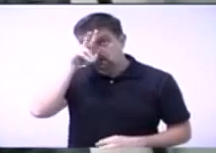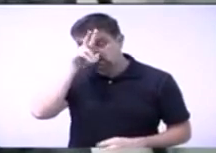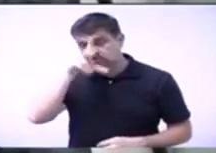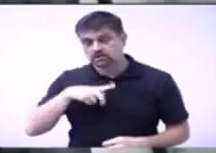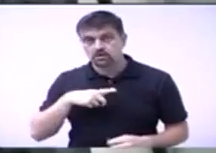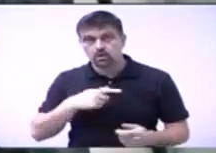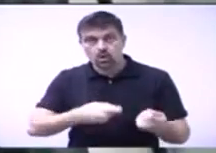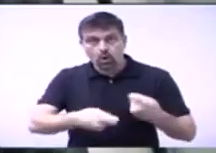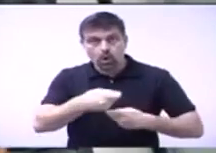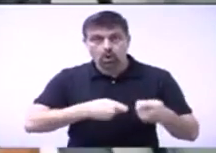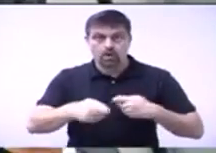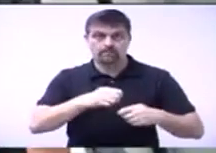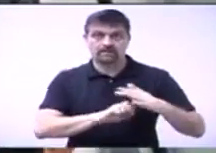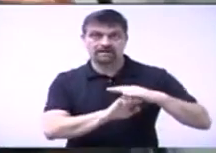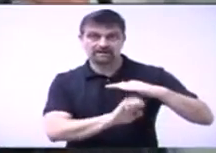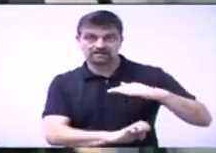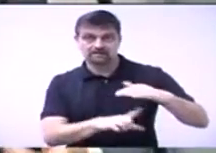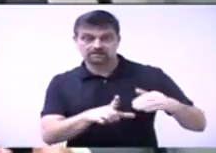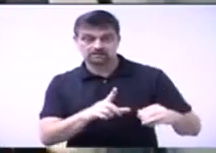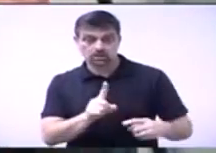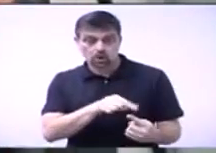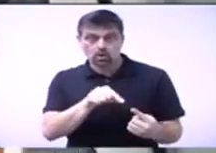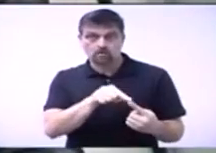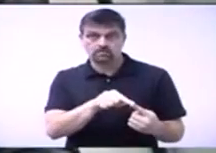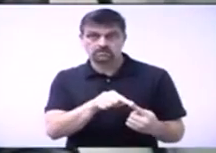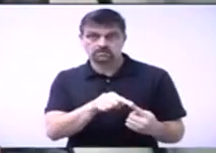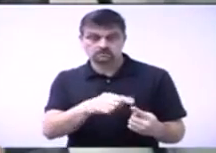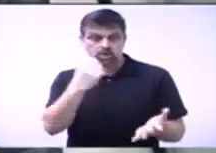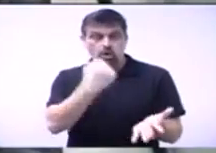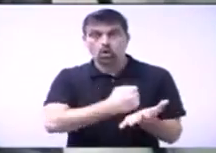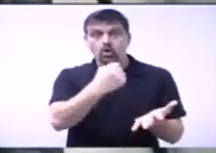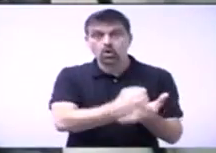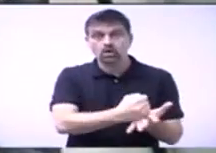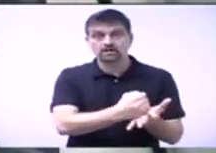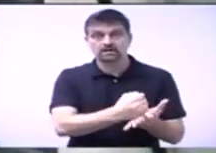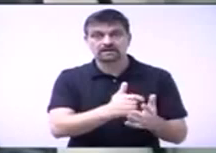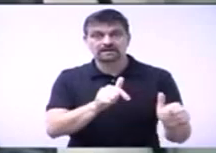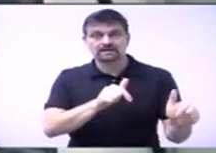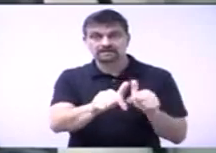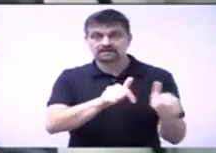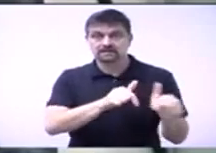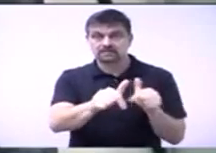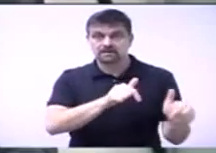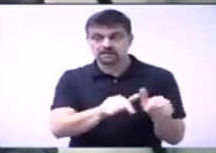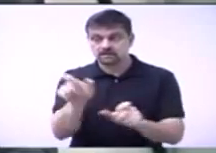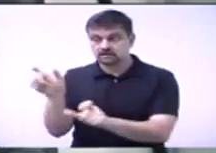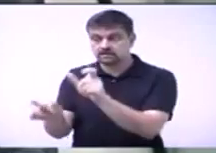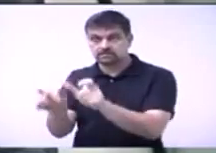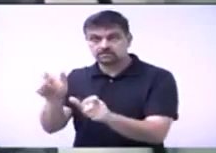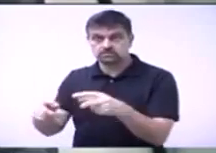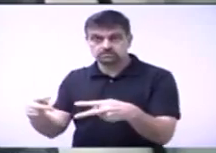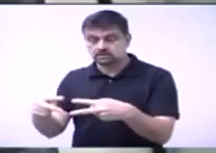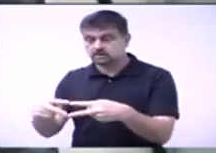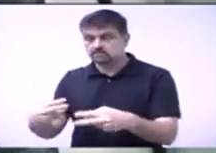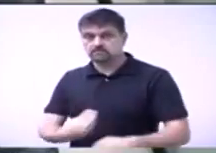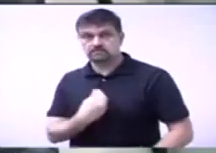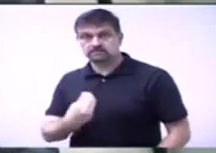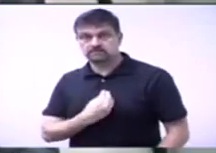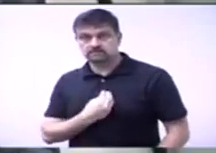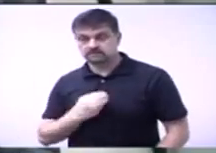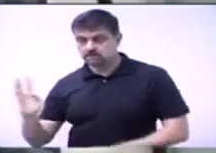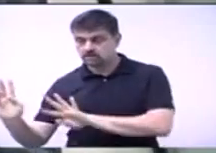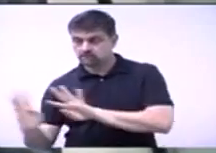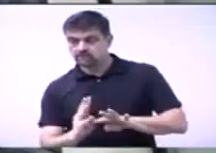Comércio e Indústria para que pudesse fortalecer as contratações do trabalhador da cidade. Então, ele fala